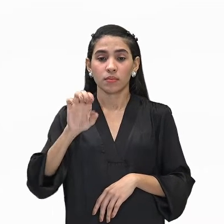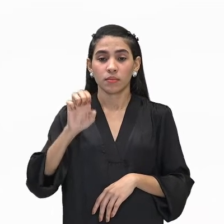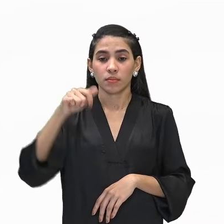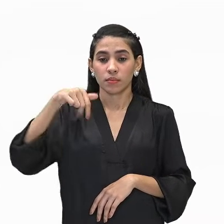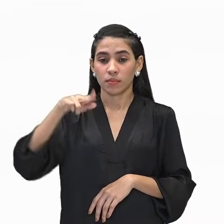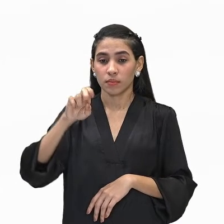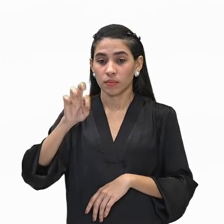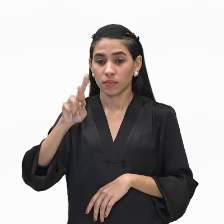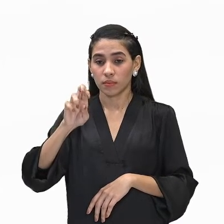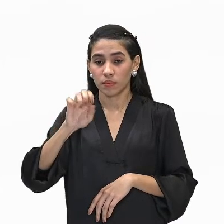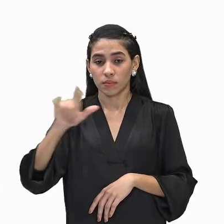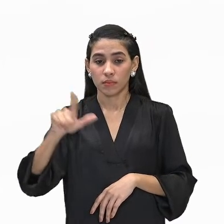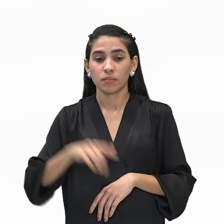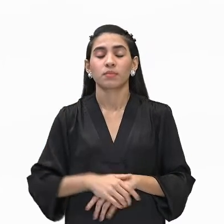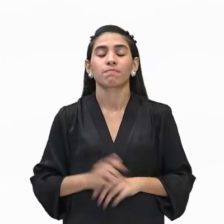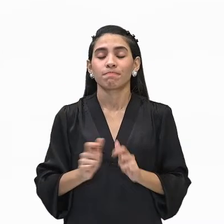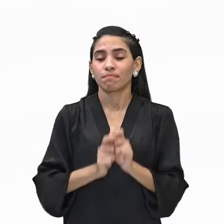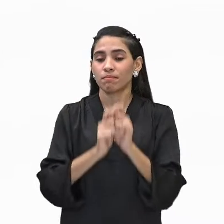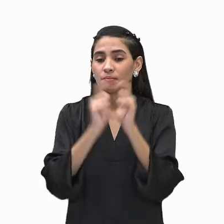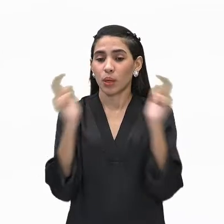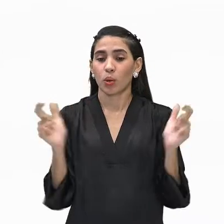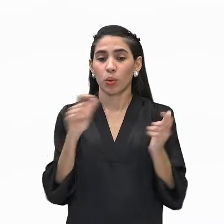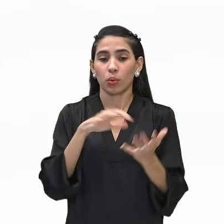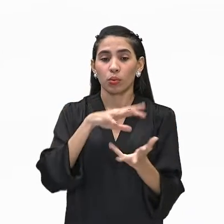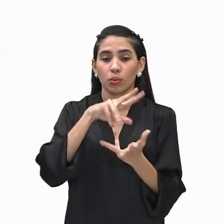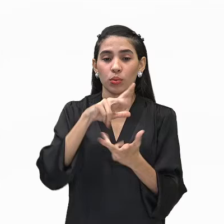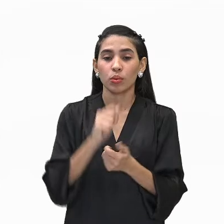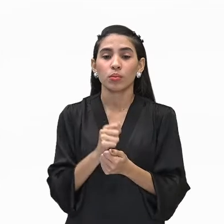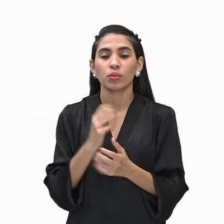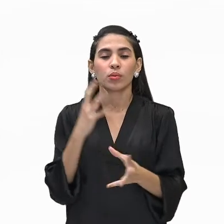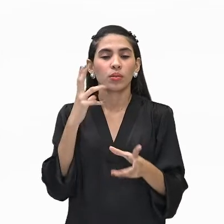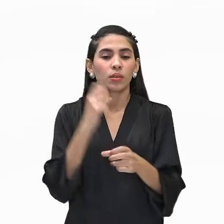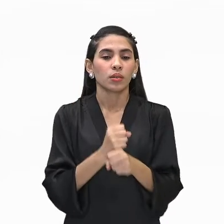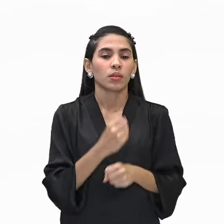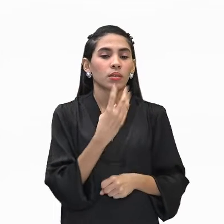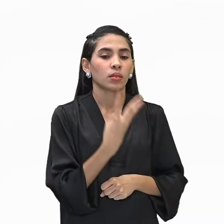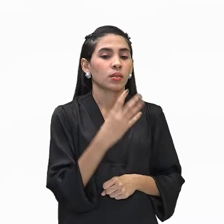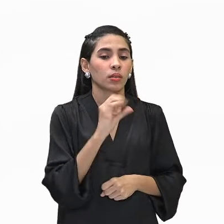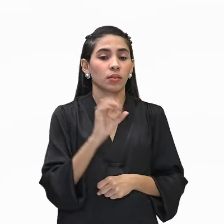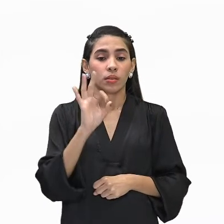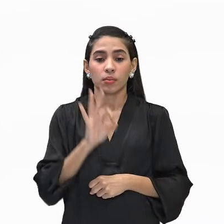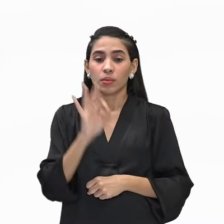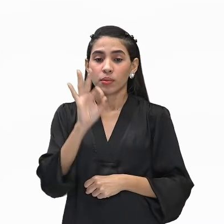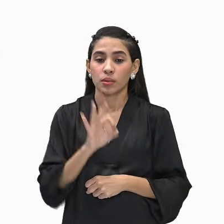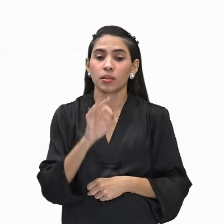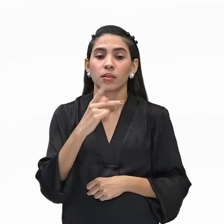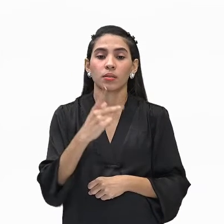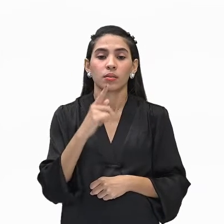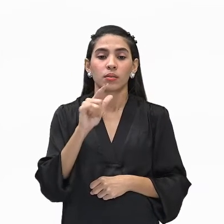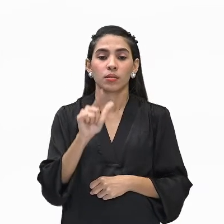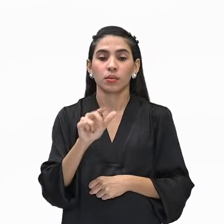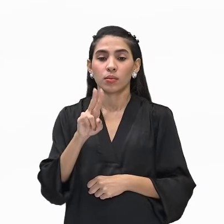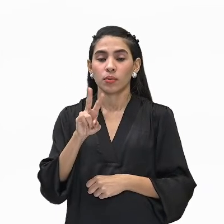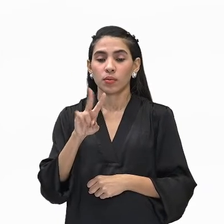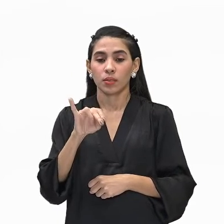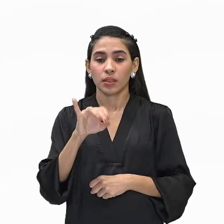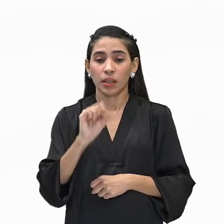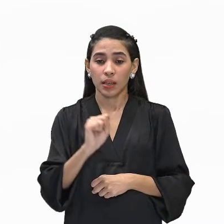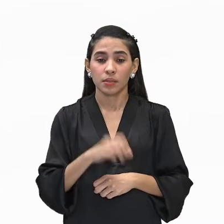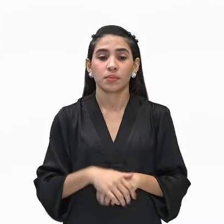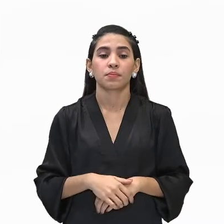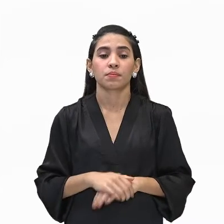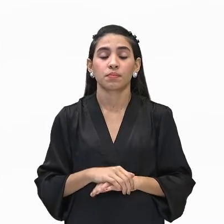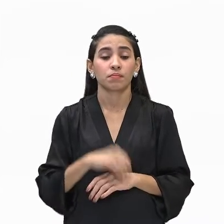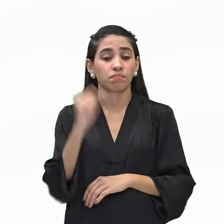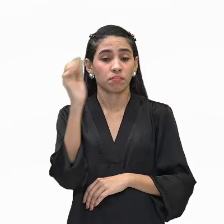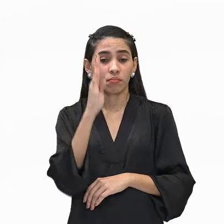É a maior floresta tropical do mundo, totalizando cerca de 40% das florestas pluviais tropicais do planeta. No